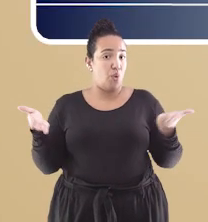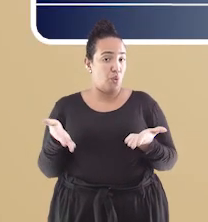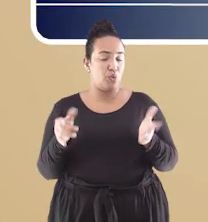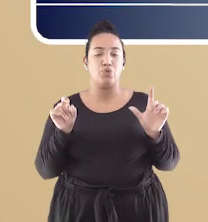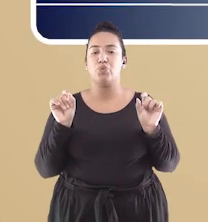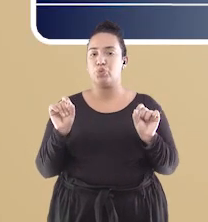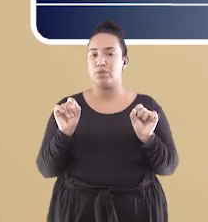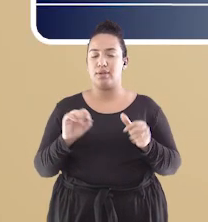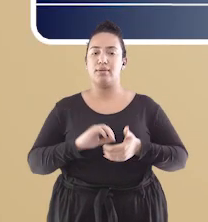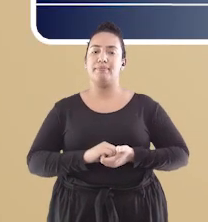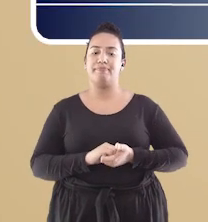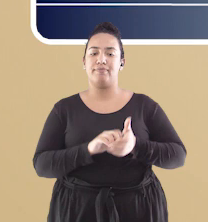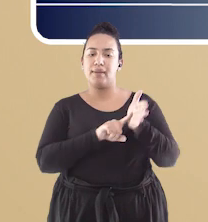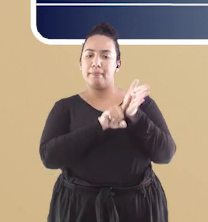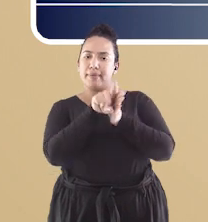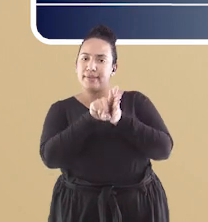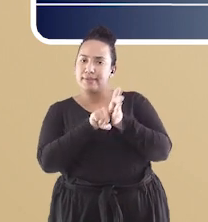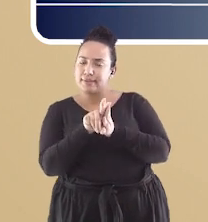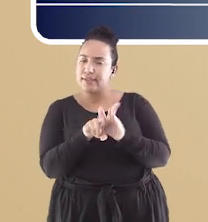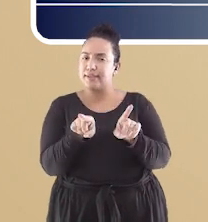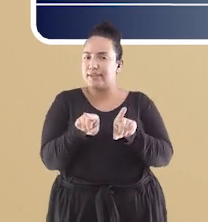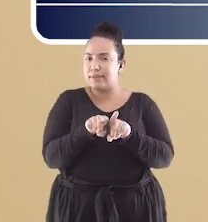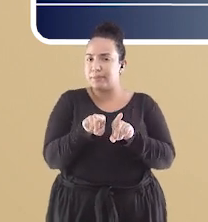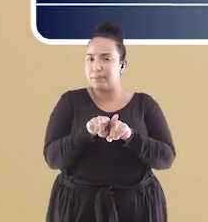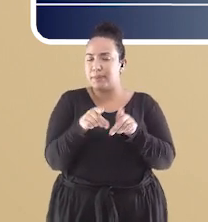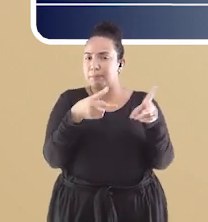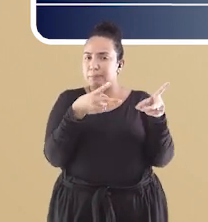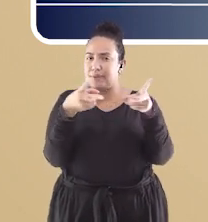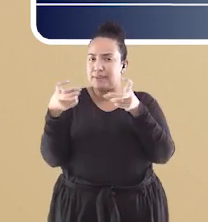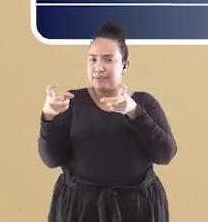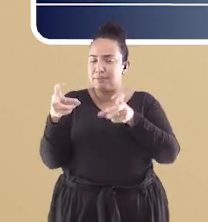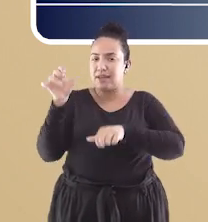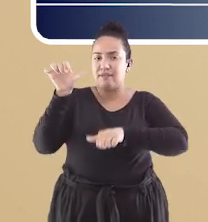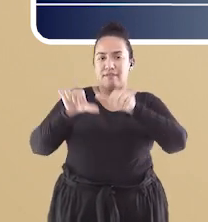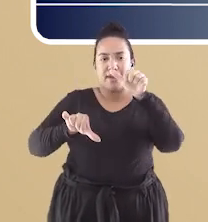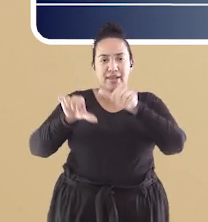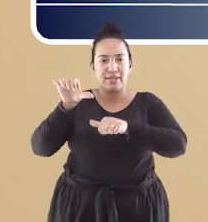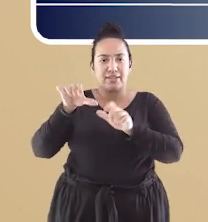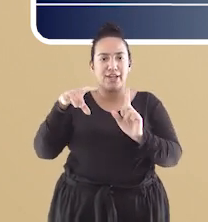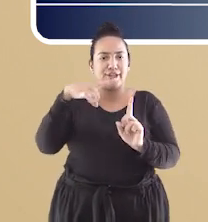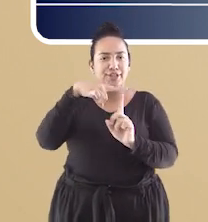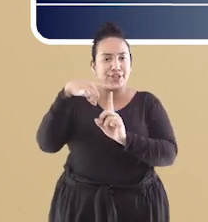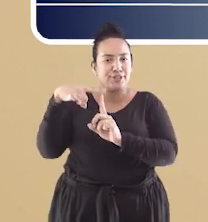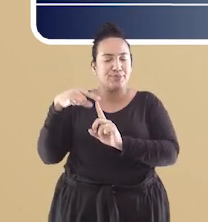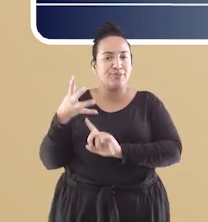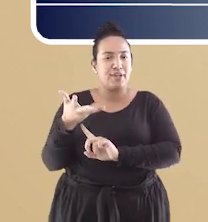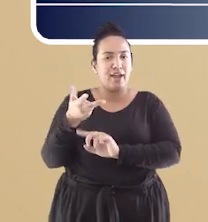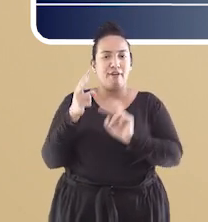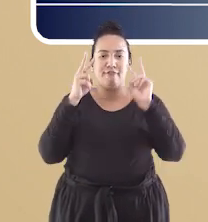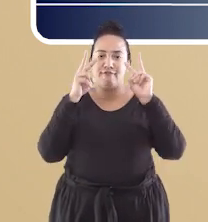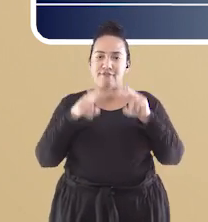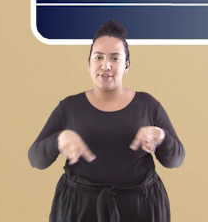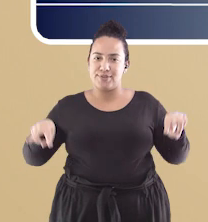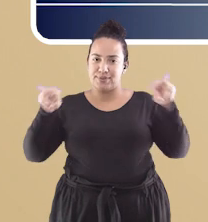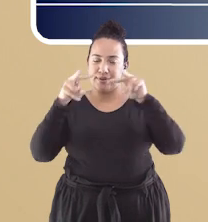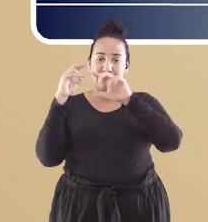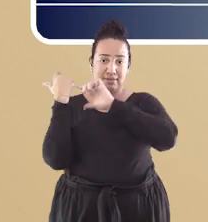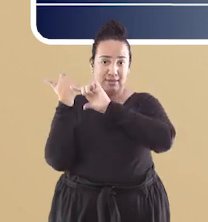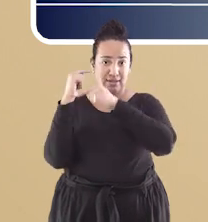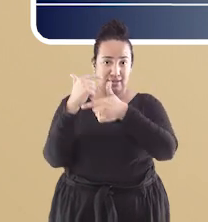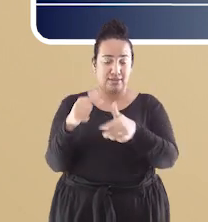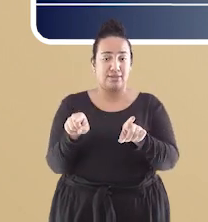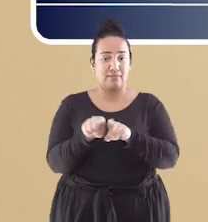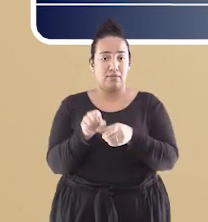de hoje é pesquisar, apreciar e analisar formas distintas das artes visuais tradicionais e